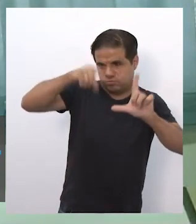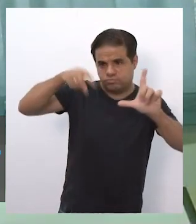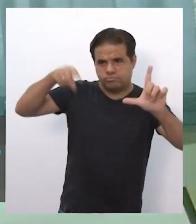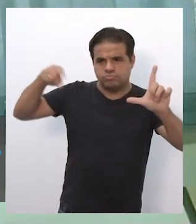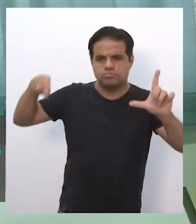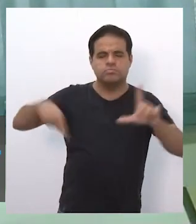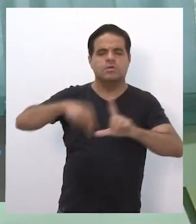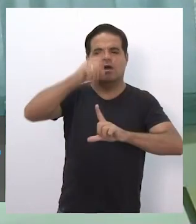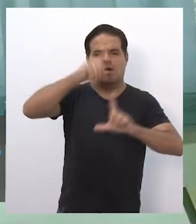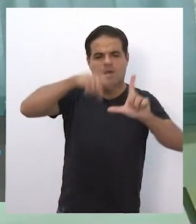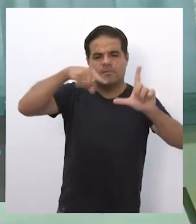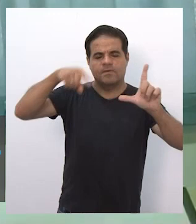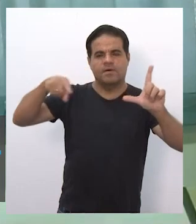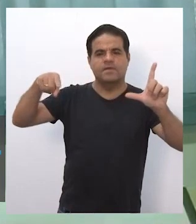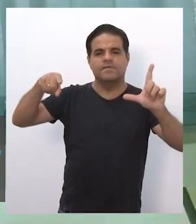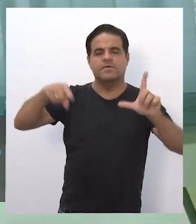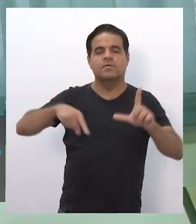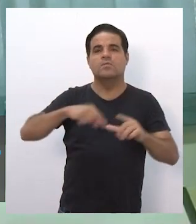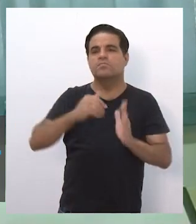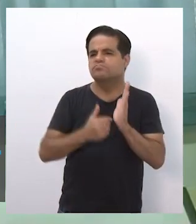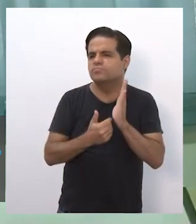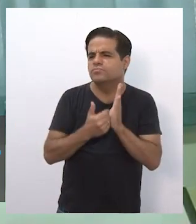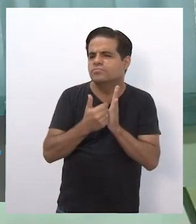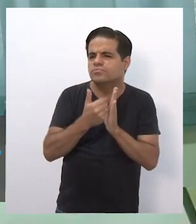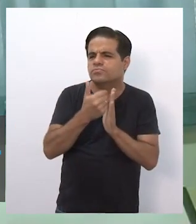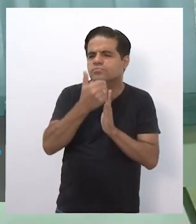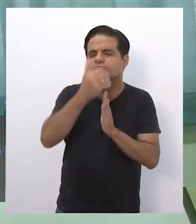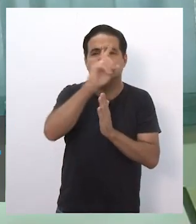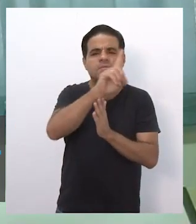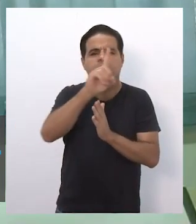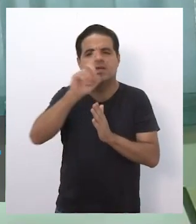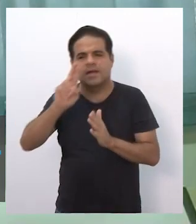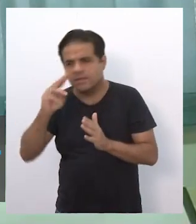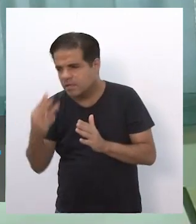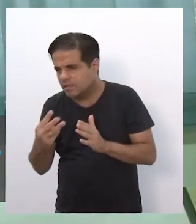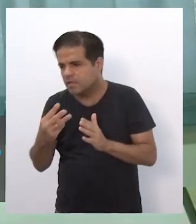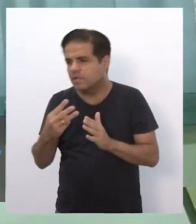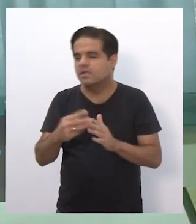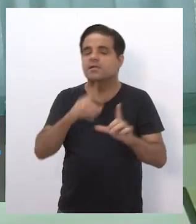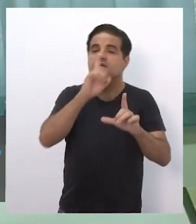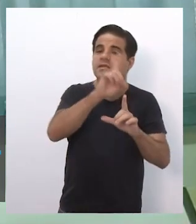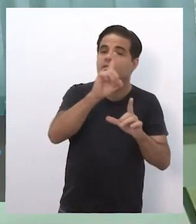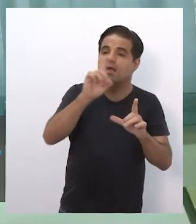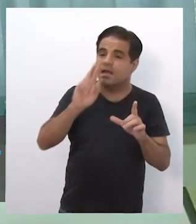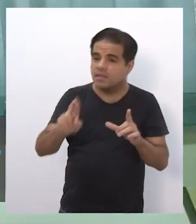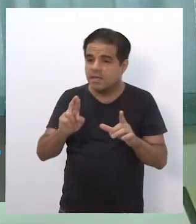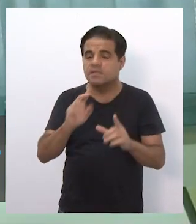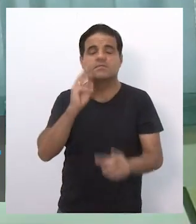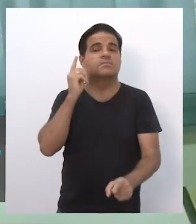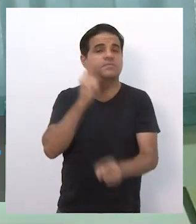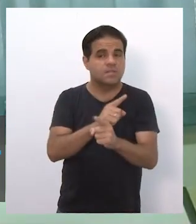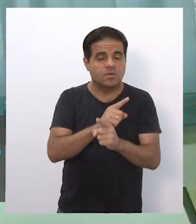exemplo, um aumento significativo teve da DDR3. Na DDR3, você